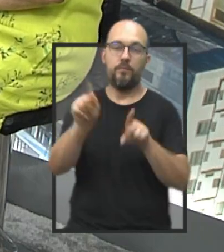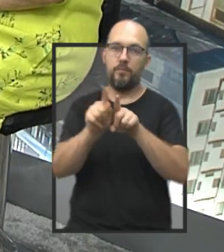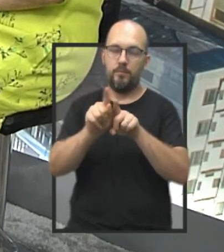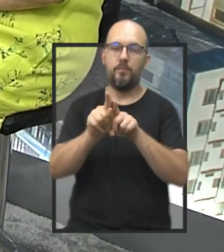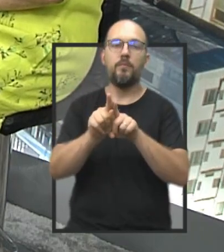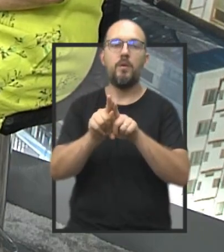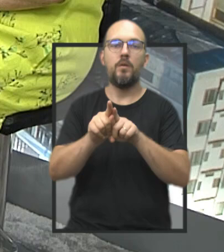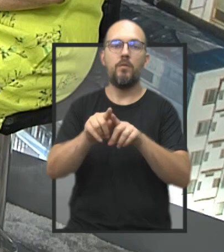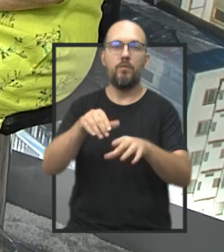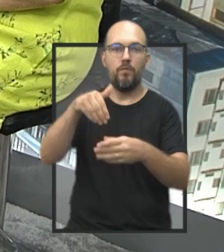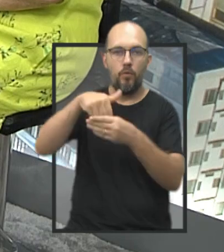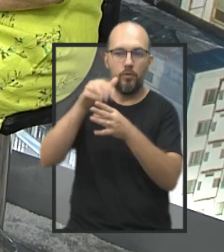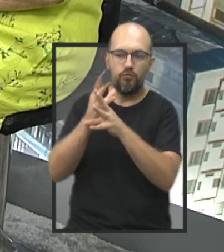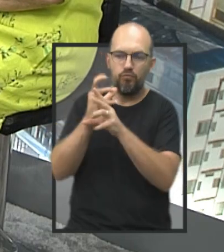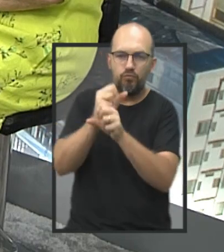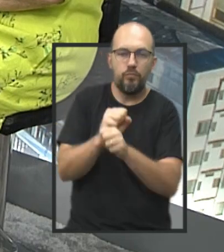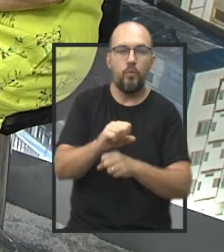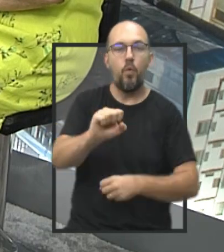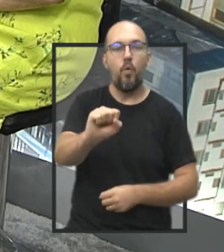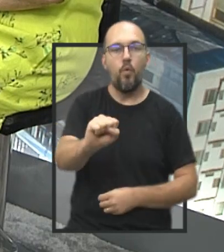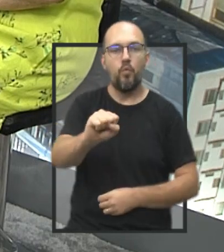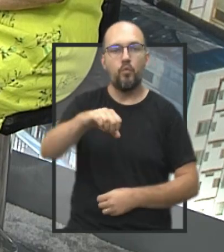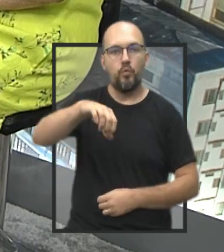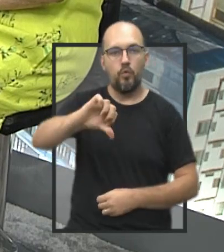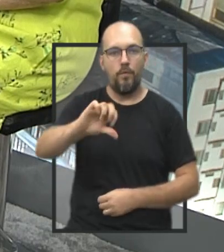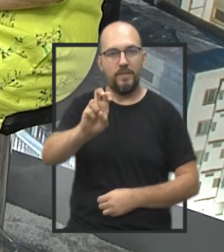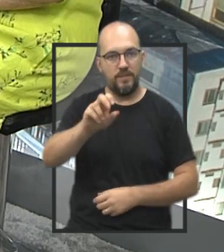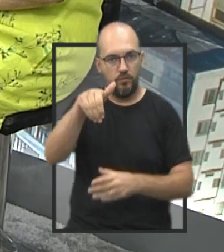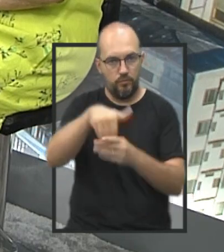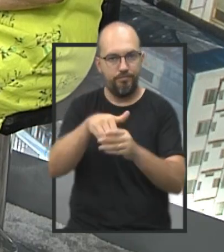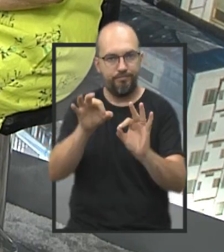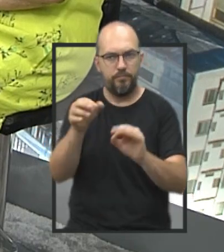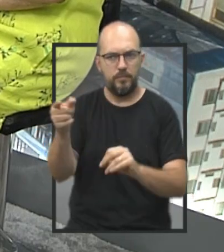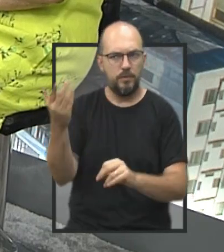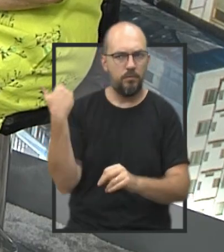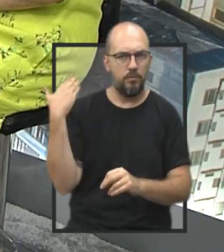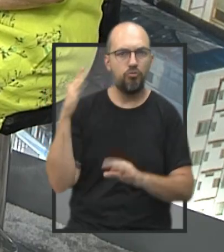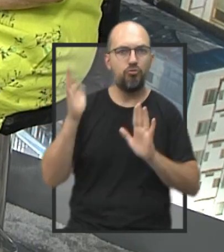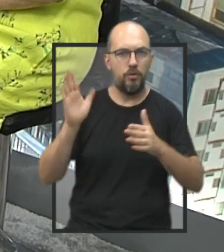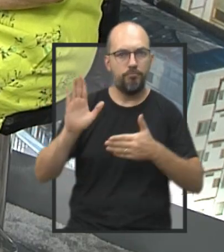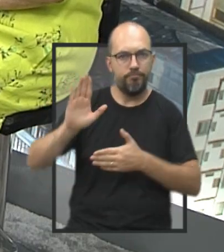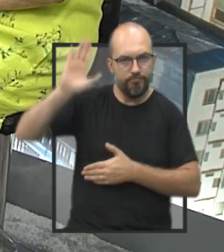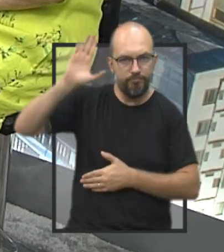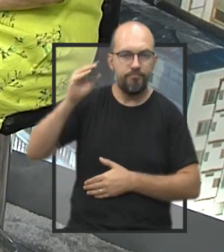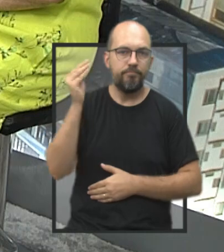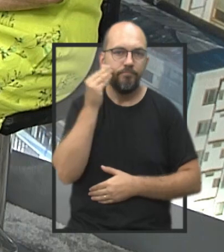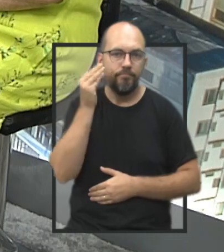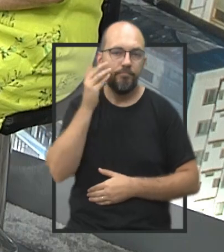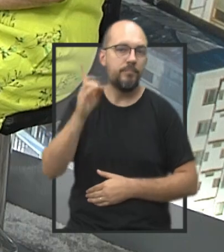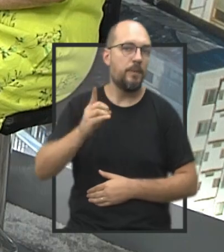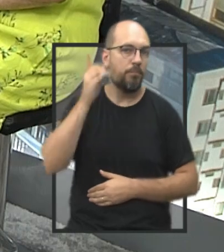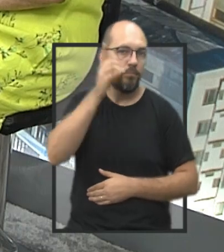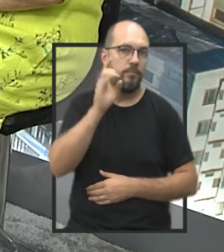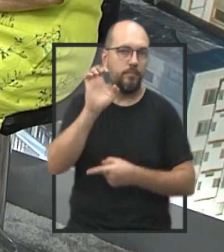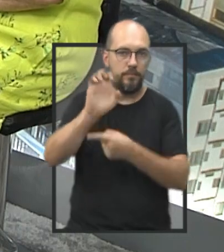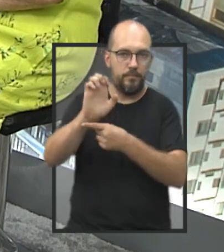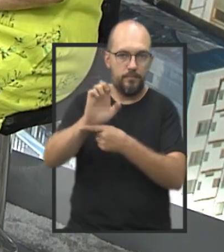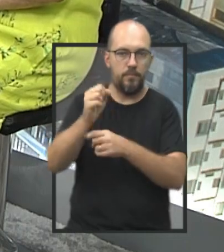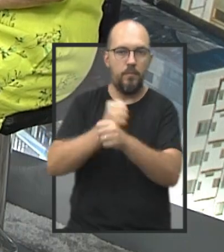com 895 votos. Você já participou de uma eleição a deputada